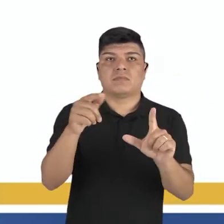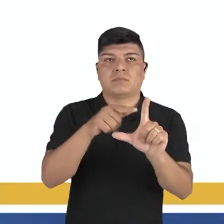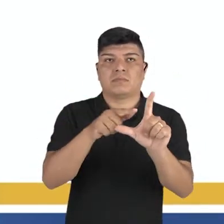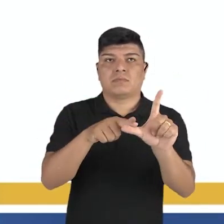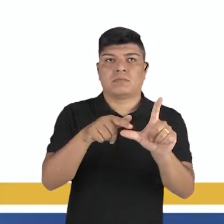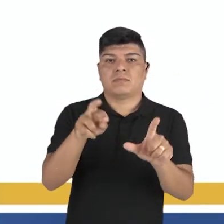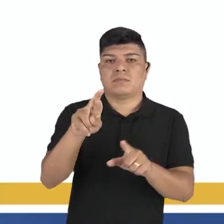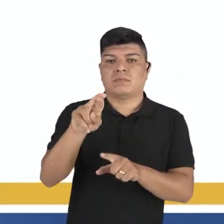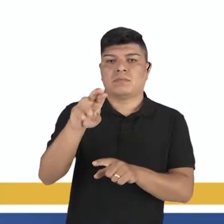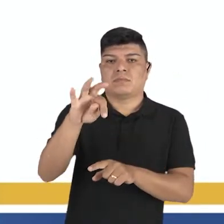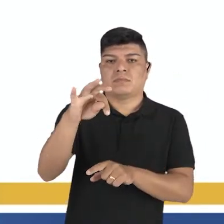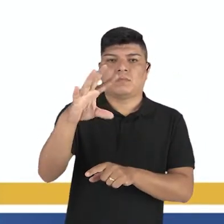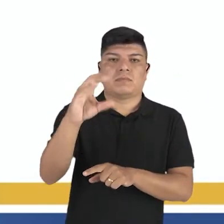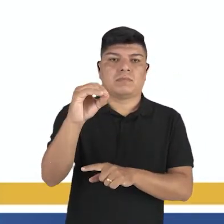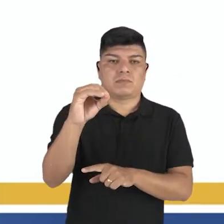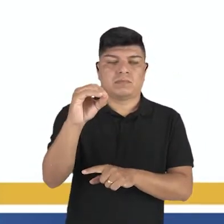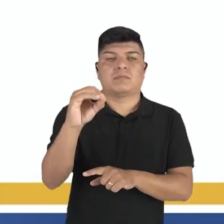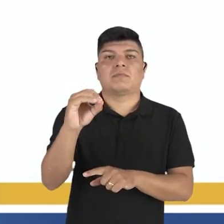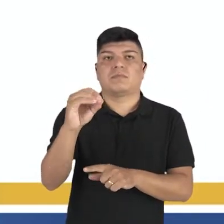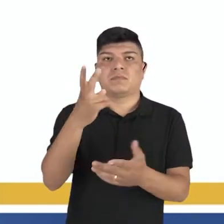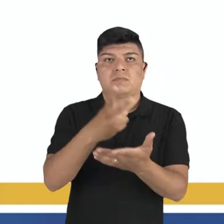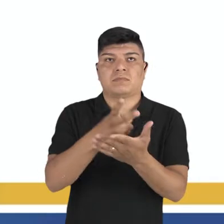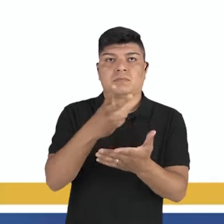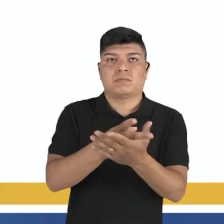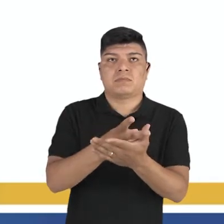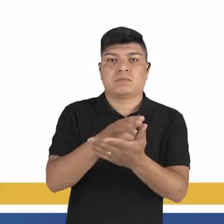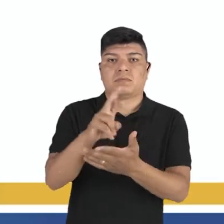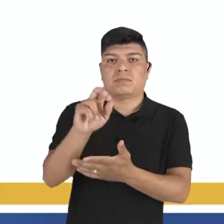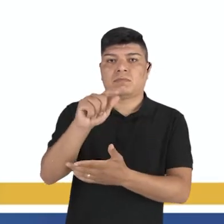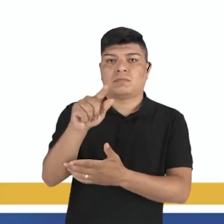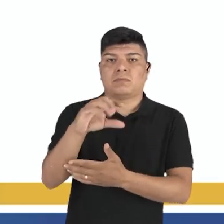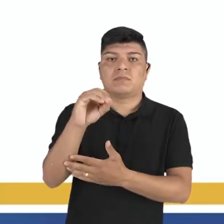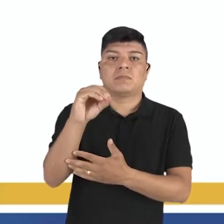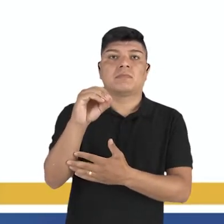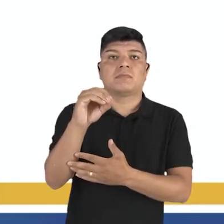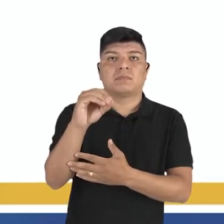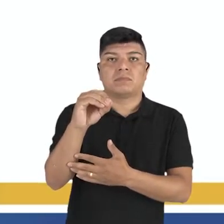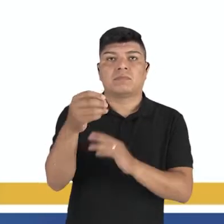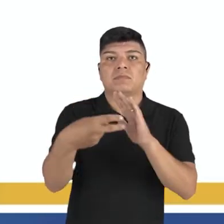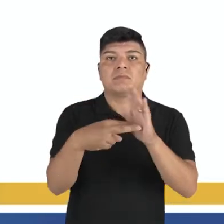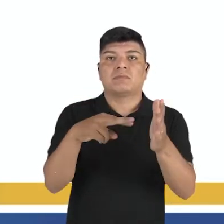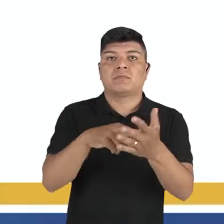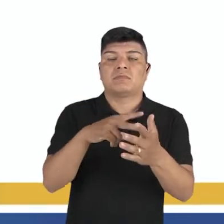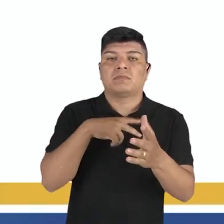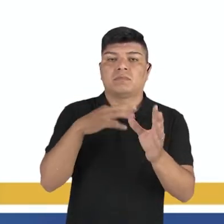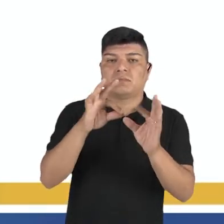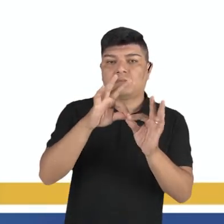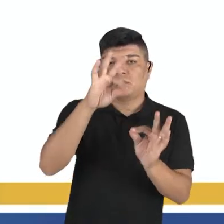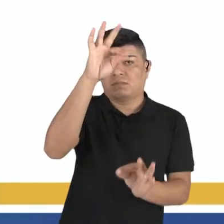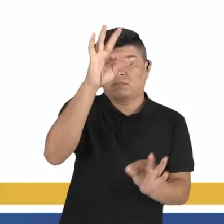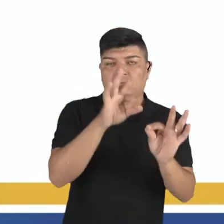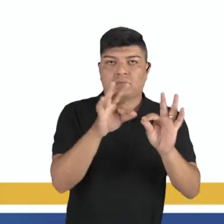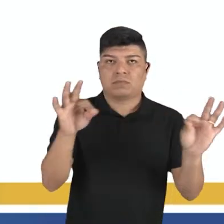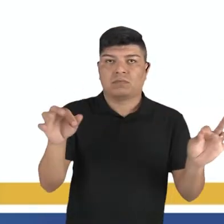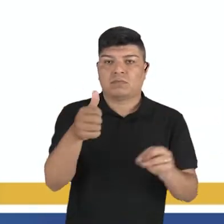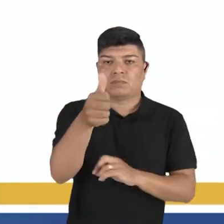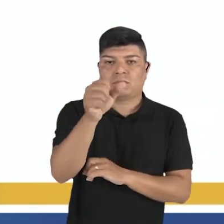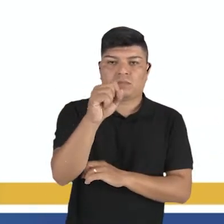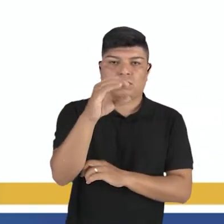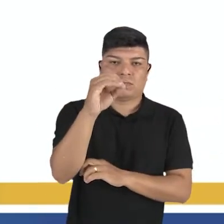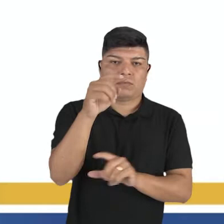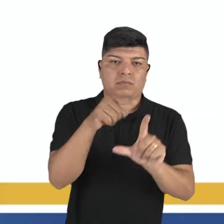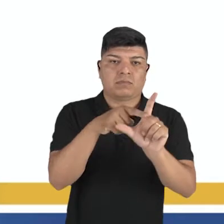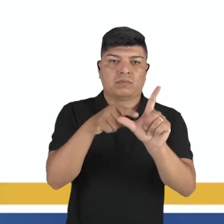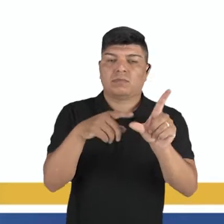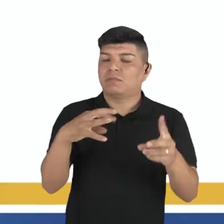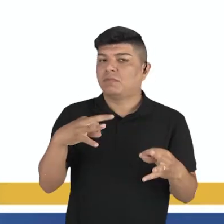Então, todas as vezes que eu falar de ângulo raso, eu estou falando de um ângulo que tem uma medida de 180 graus.